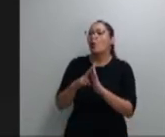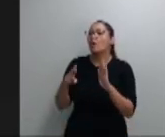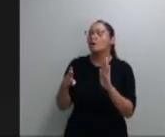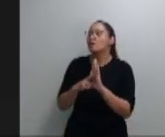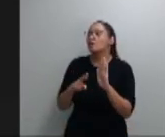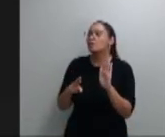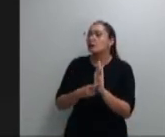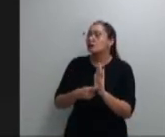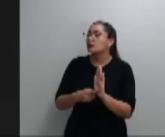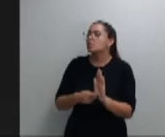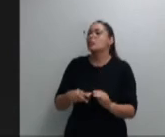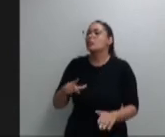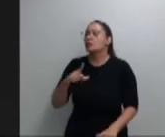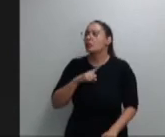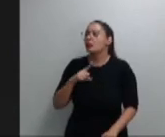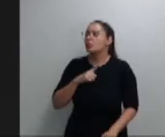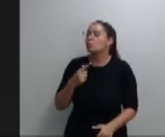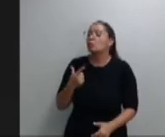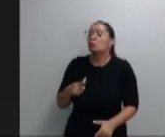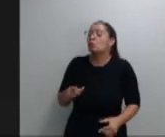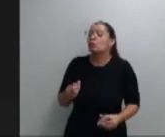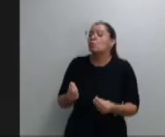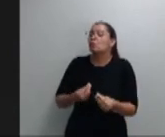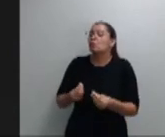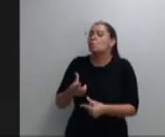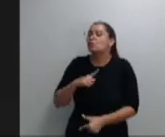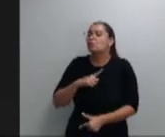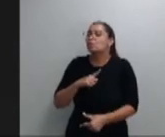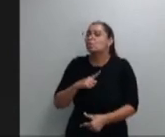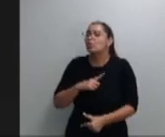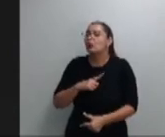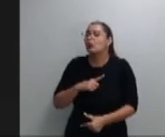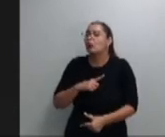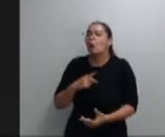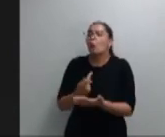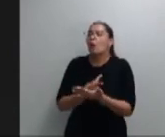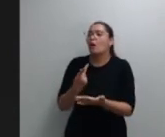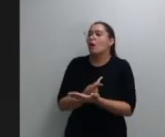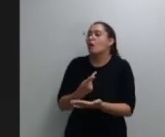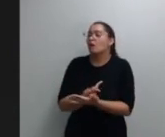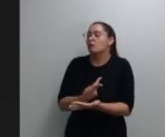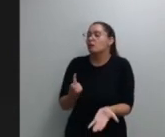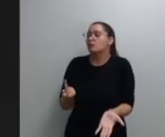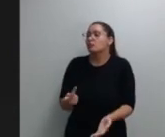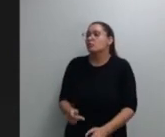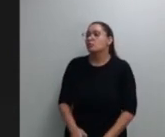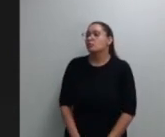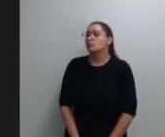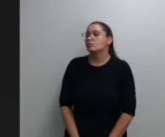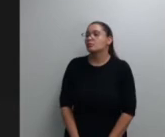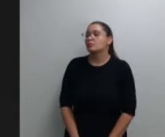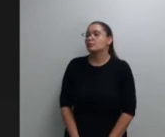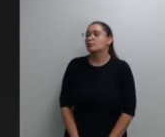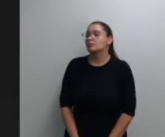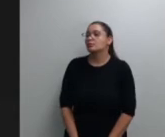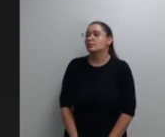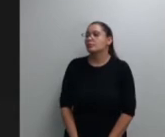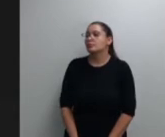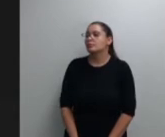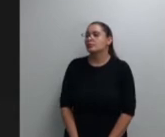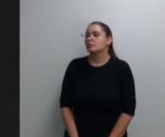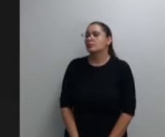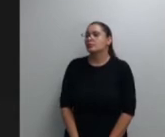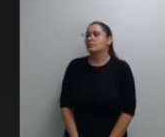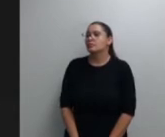-existente como não havia isso havia era um gap havia uma falha era apenas preencher então a rigor não estaria